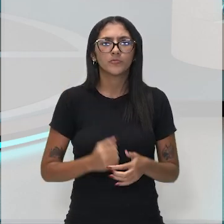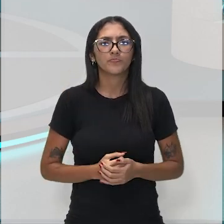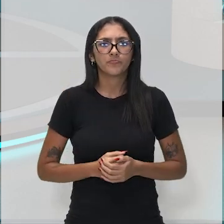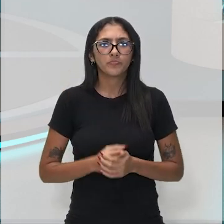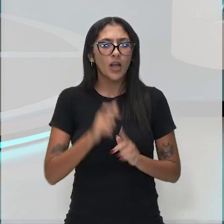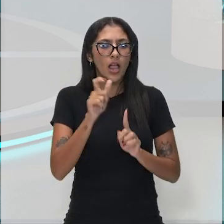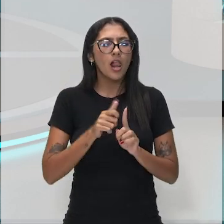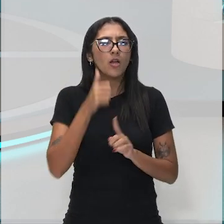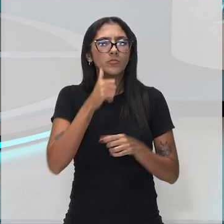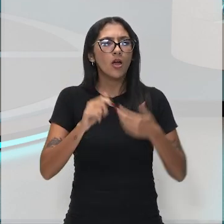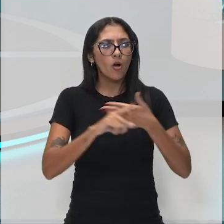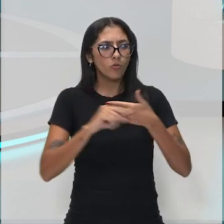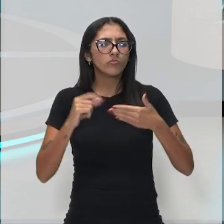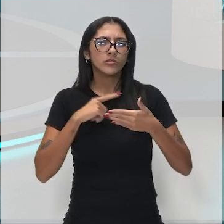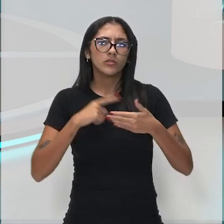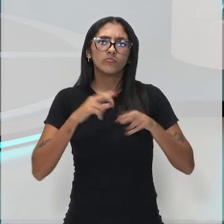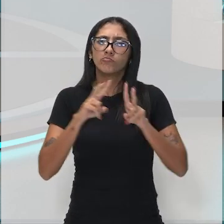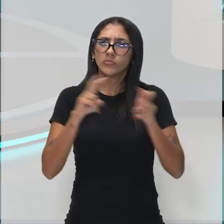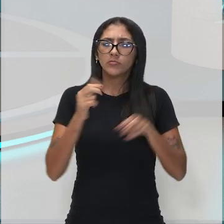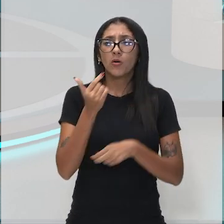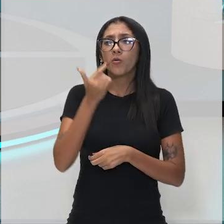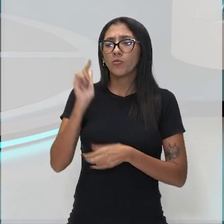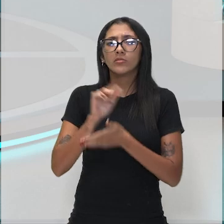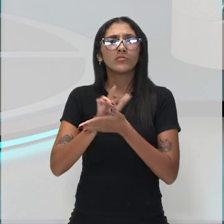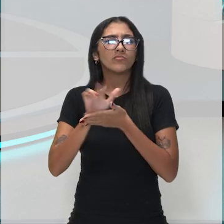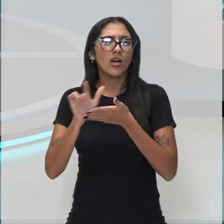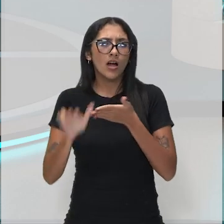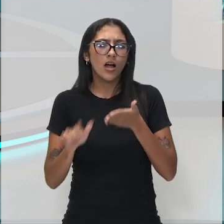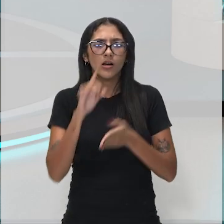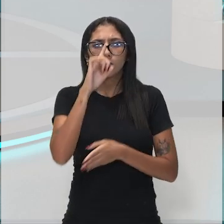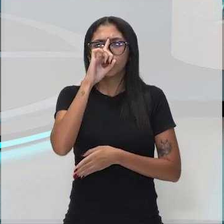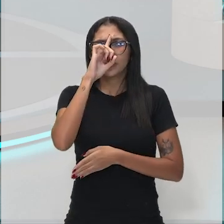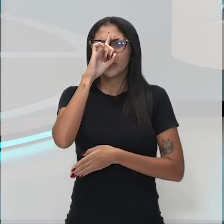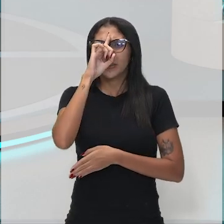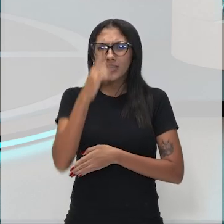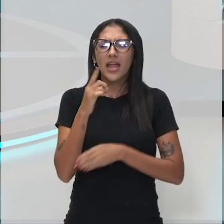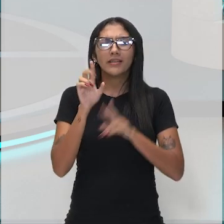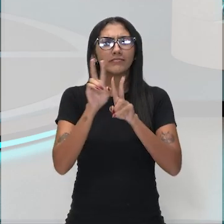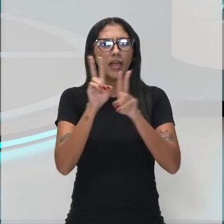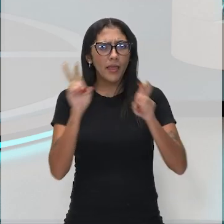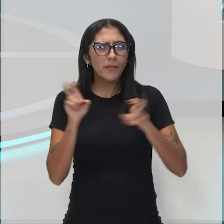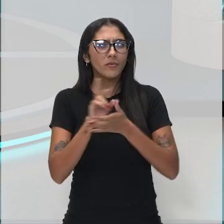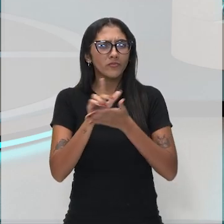também escreveu sobre outras temáticas, que também desenvolveu outros